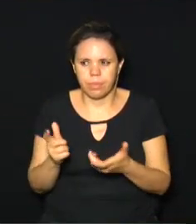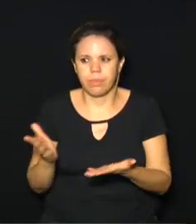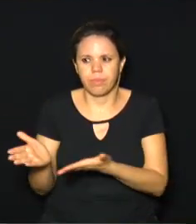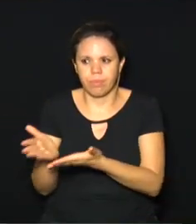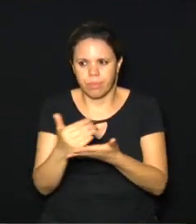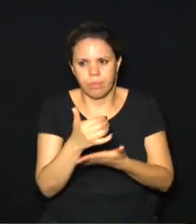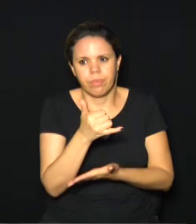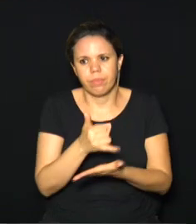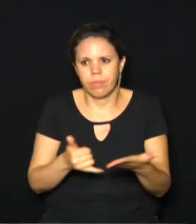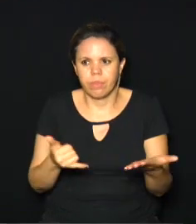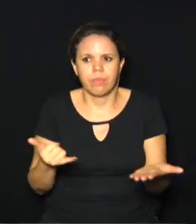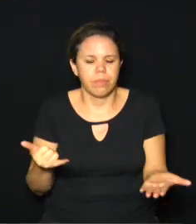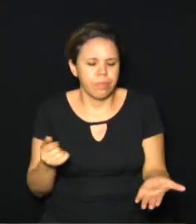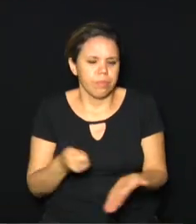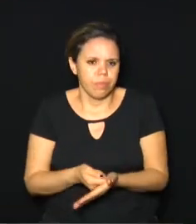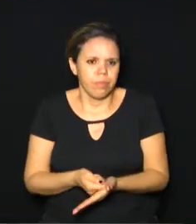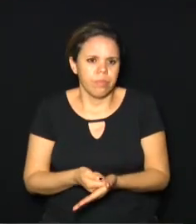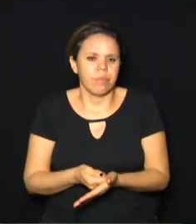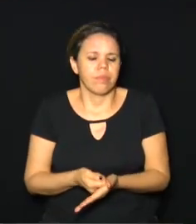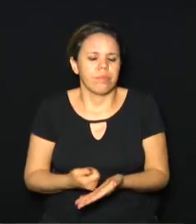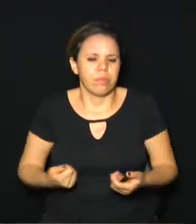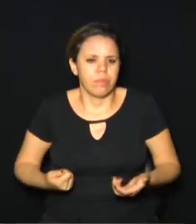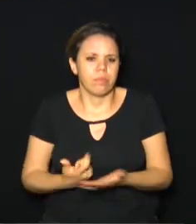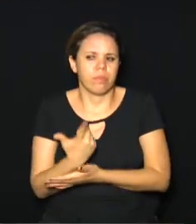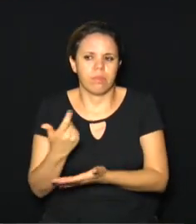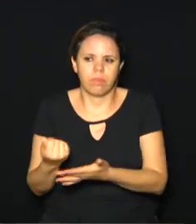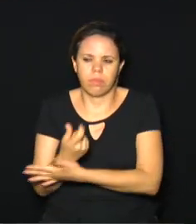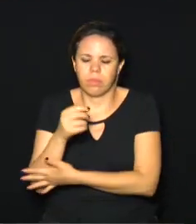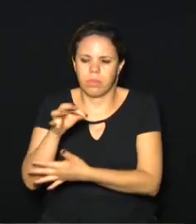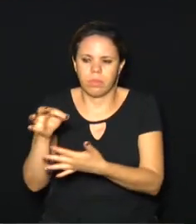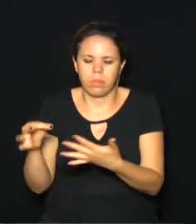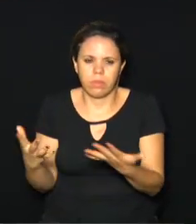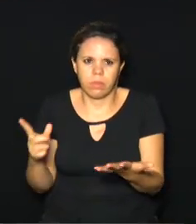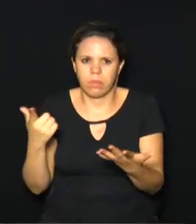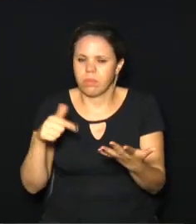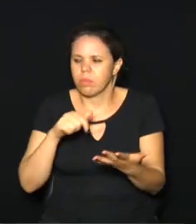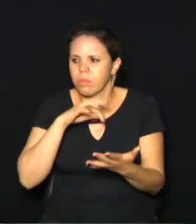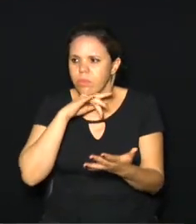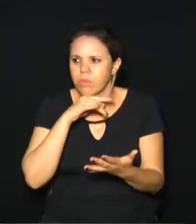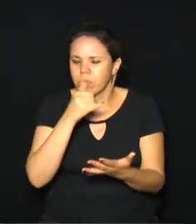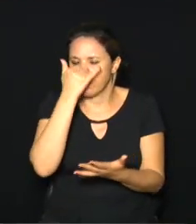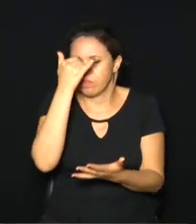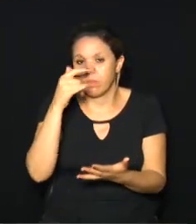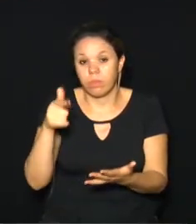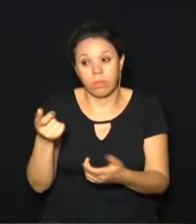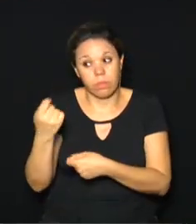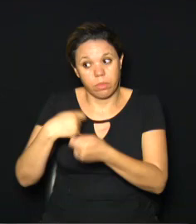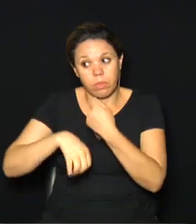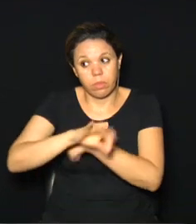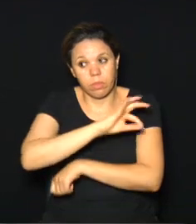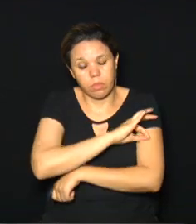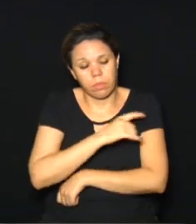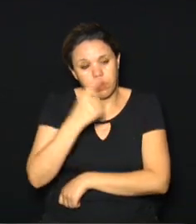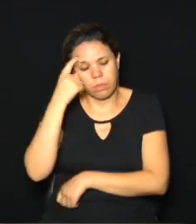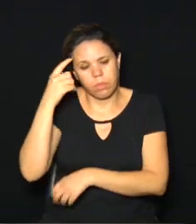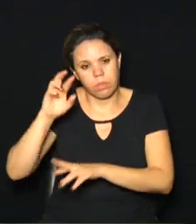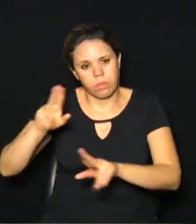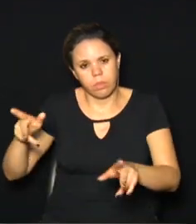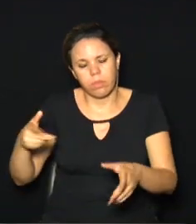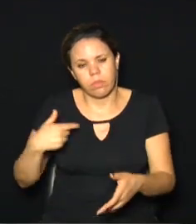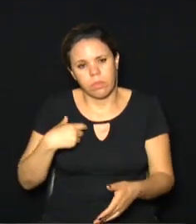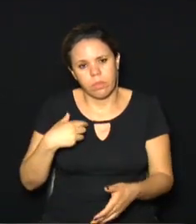impostos e consumo, e isso economicamente é uma tragédia. Então, a administração tem que pensar de uma maneira diferente, no meu